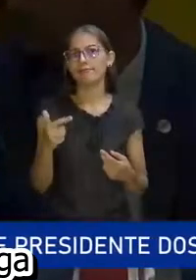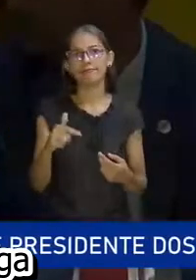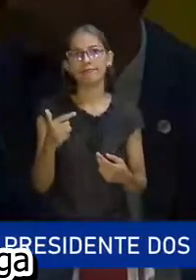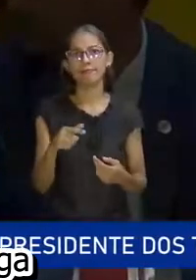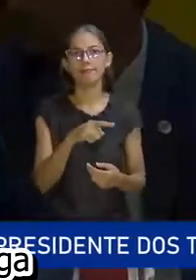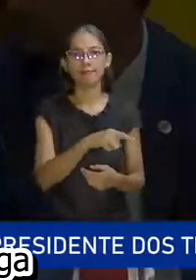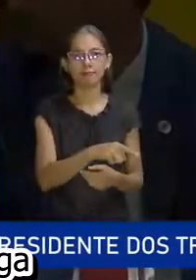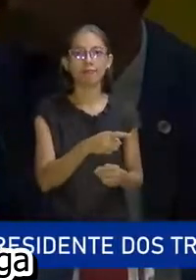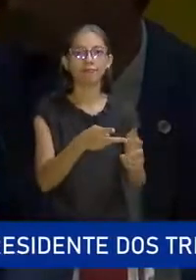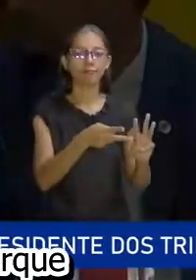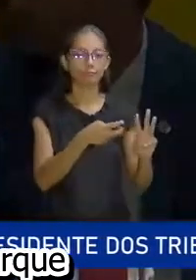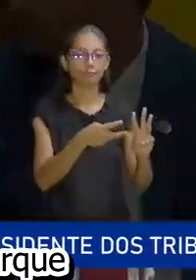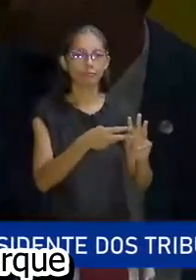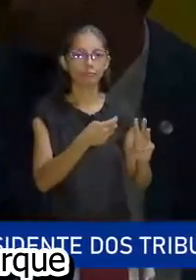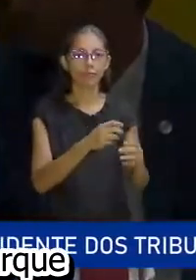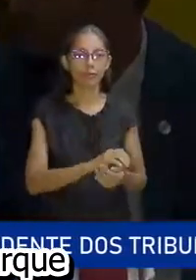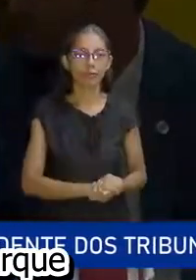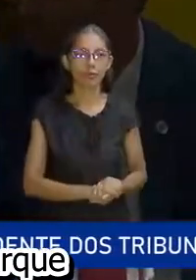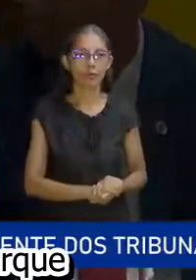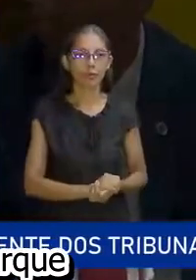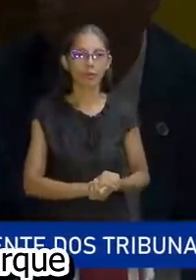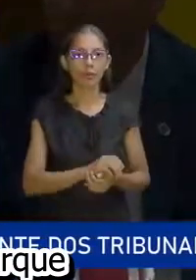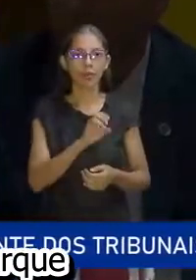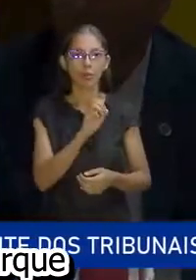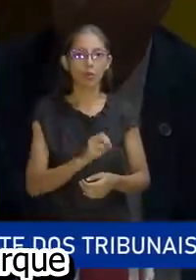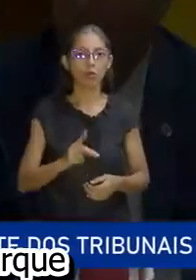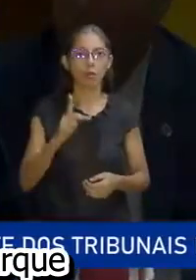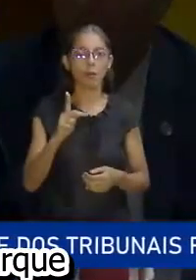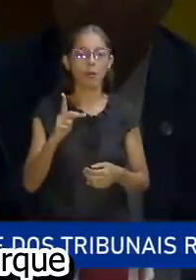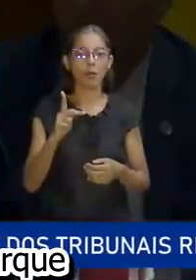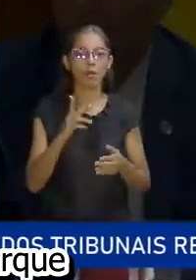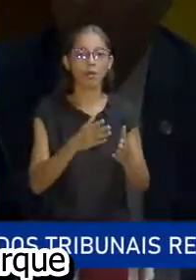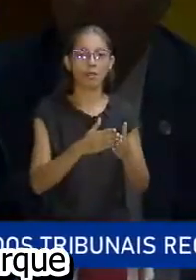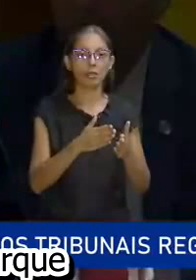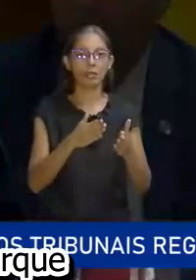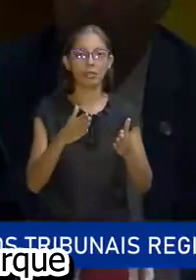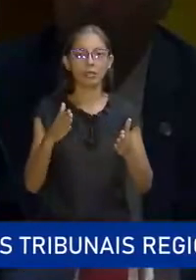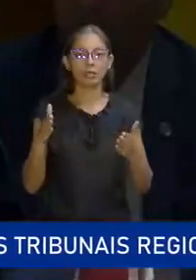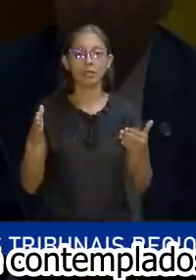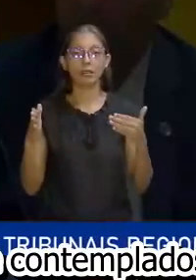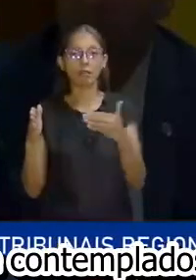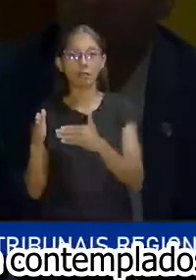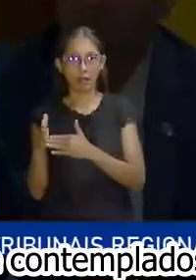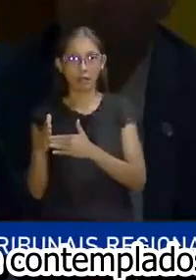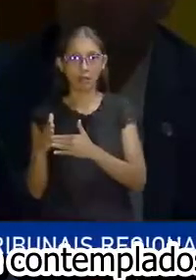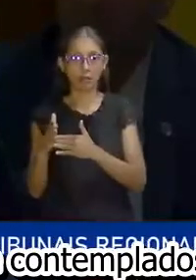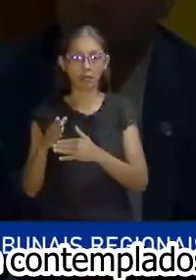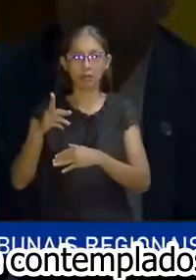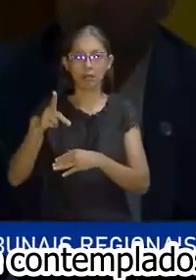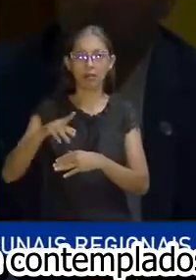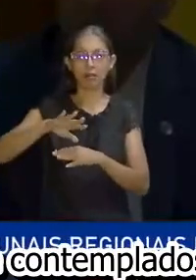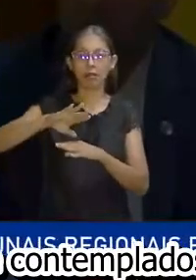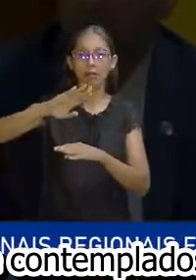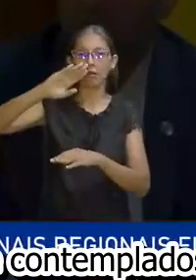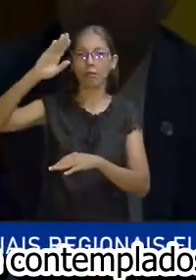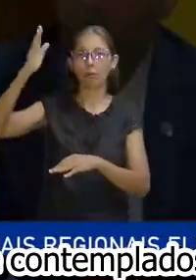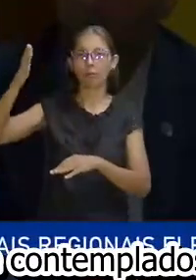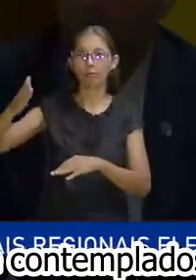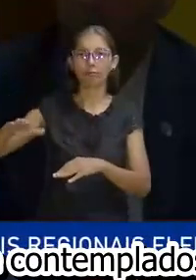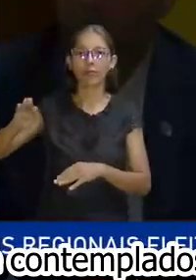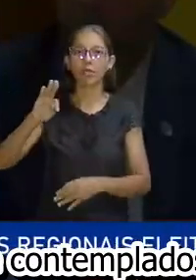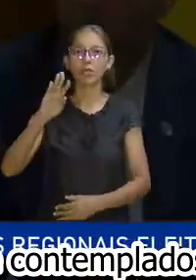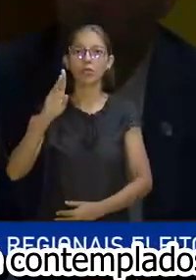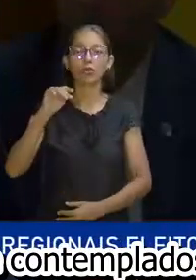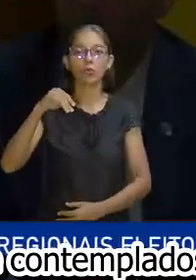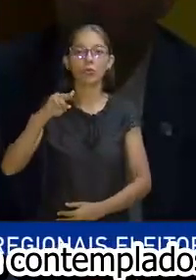que pega do Iapoque até a Perimetral Norte, na beira do Parque das Montanhas Nacionais do Mucumac,